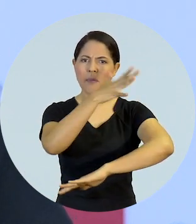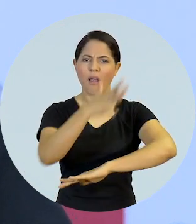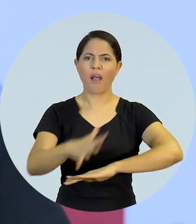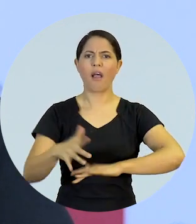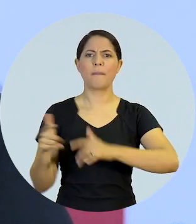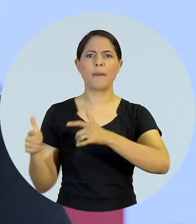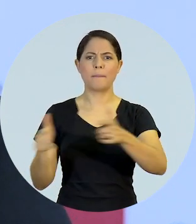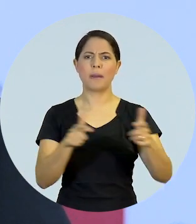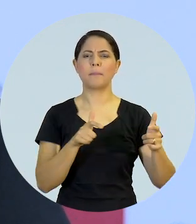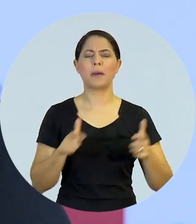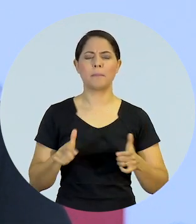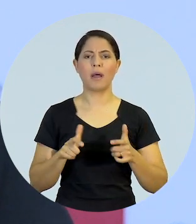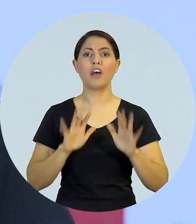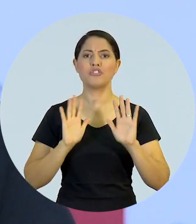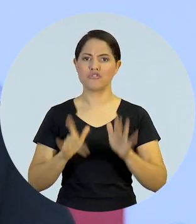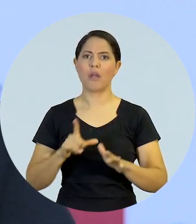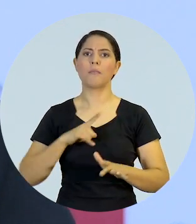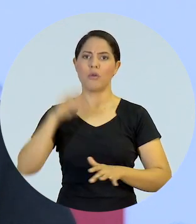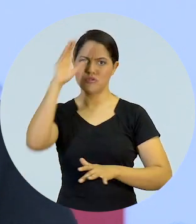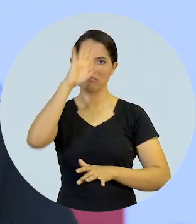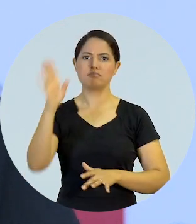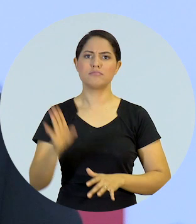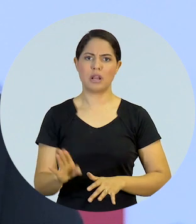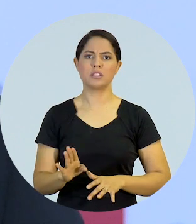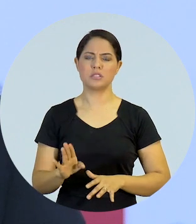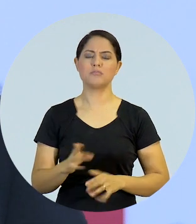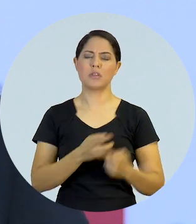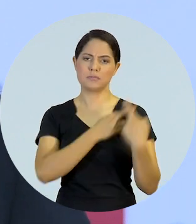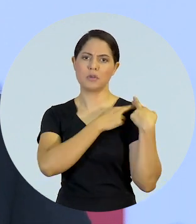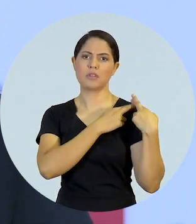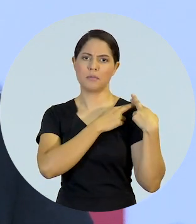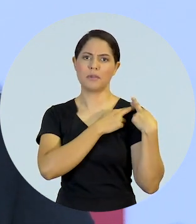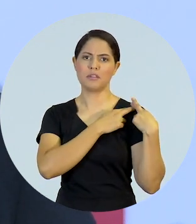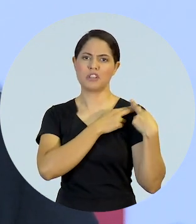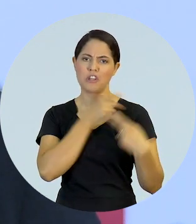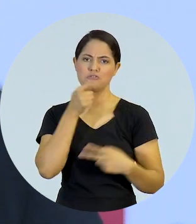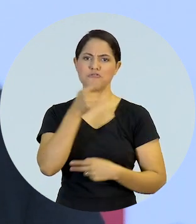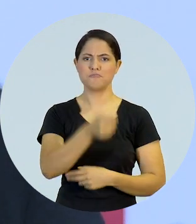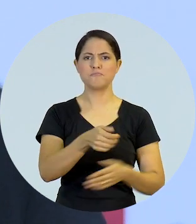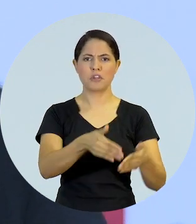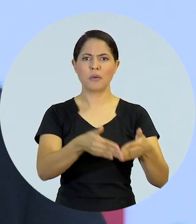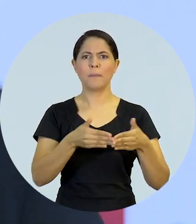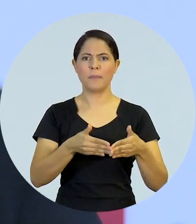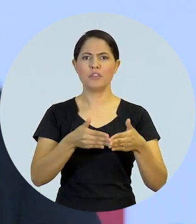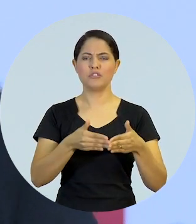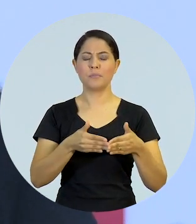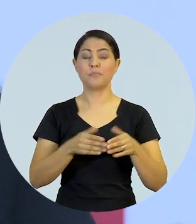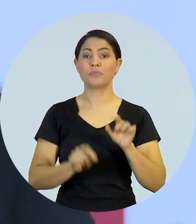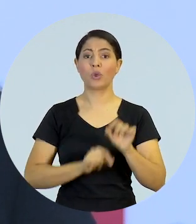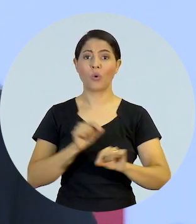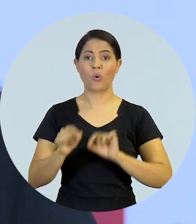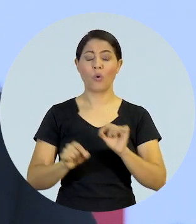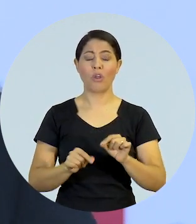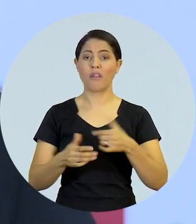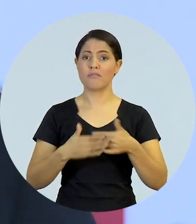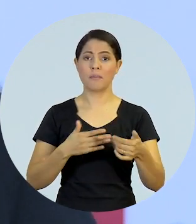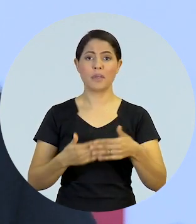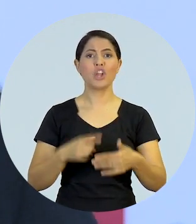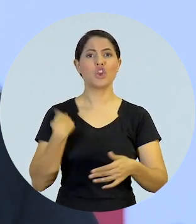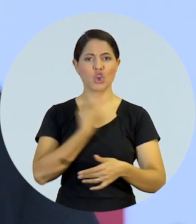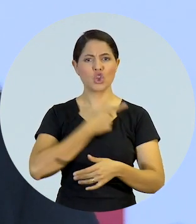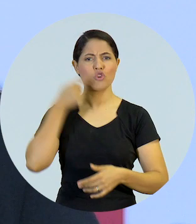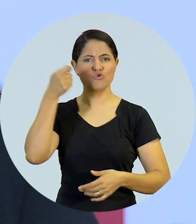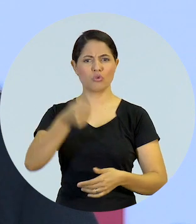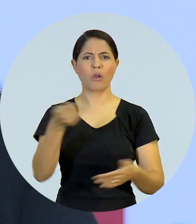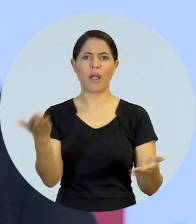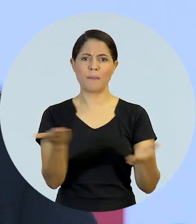ou alto mar, né? Uma vez em que existiram danos aos recursos do nosso meio ambiente, do estado costeiro do Brasil, nós teremos